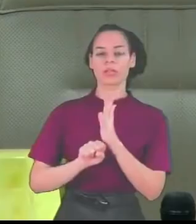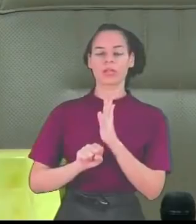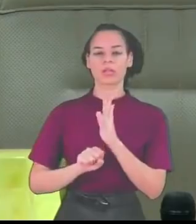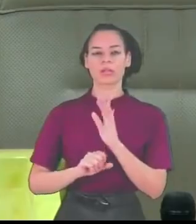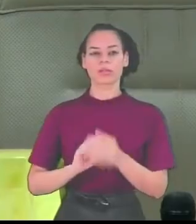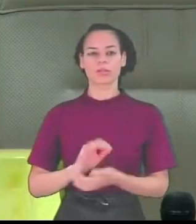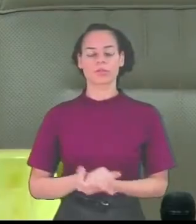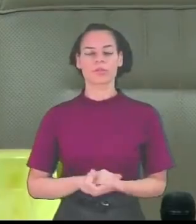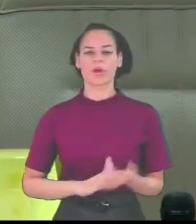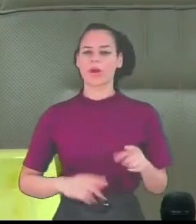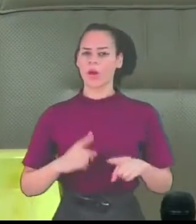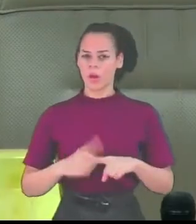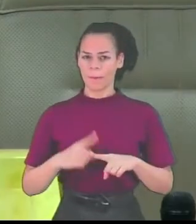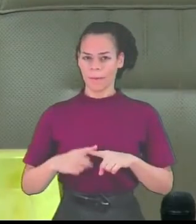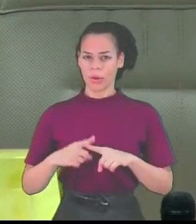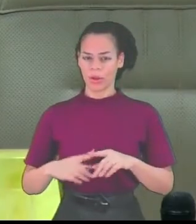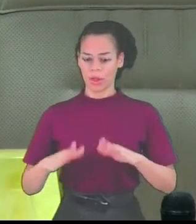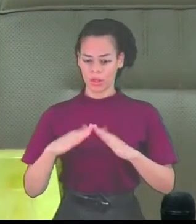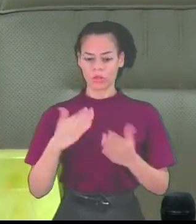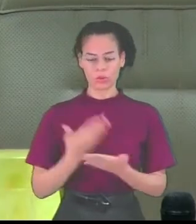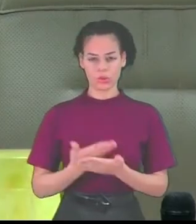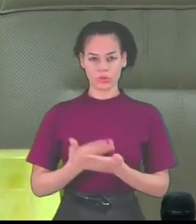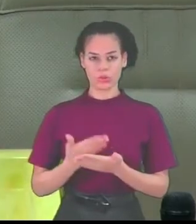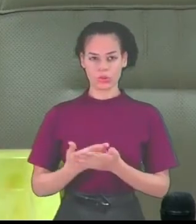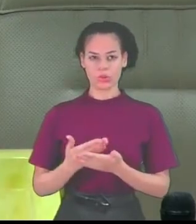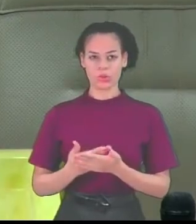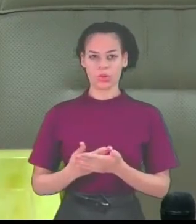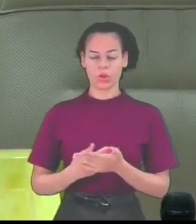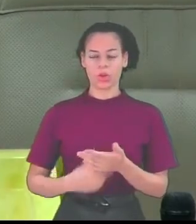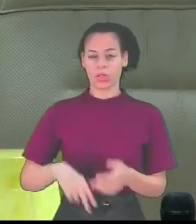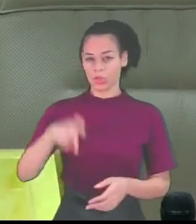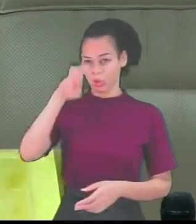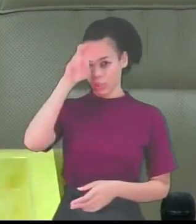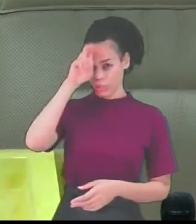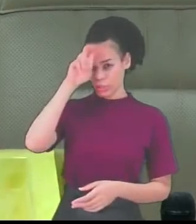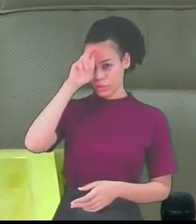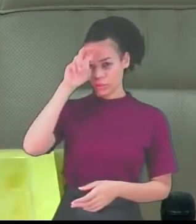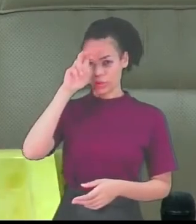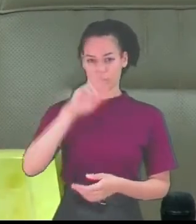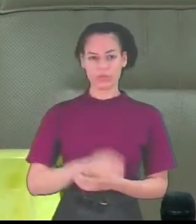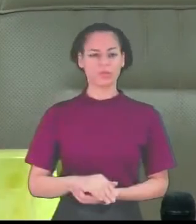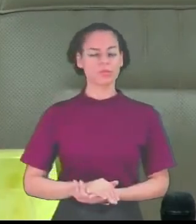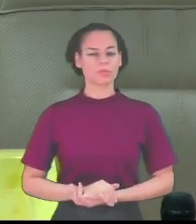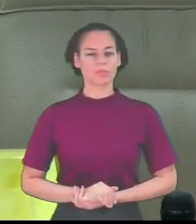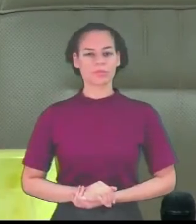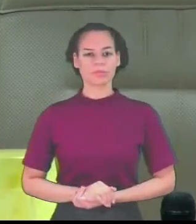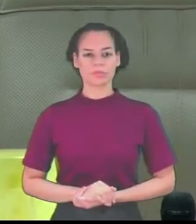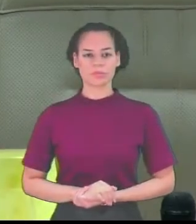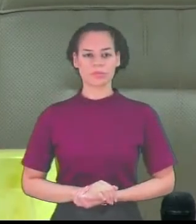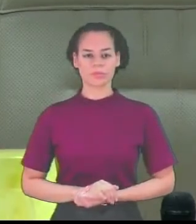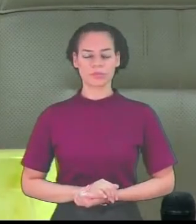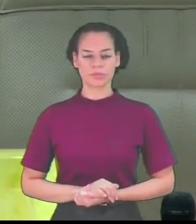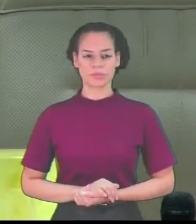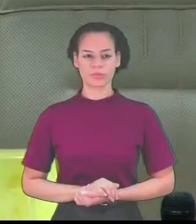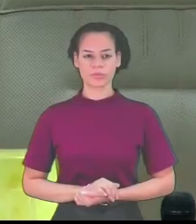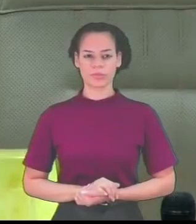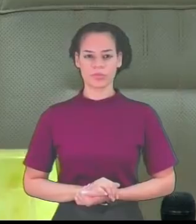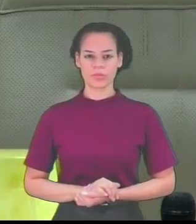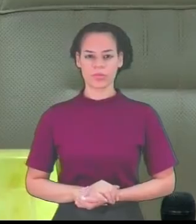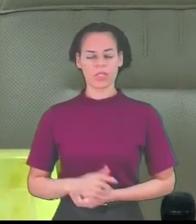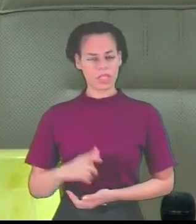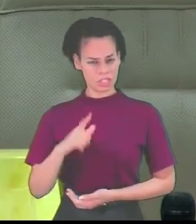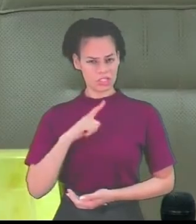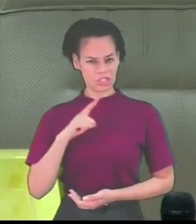é porque a escola do Egito lá em Alexandria e assimilou alguns